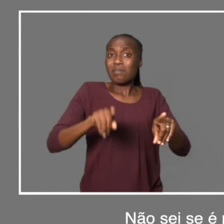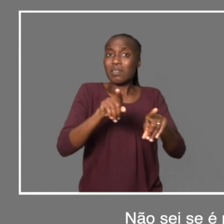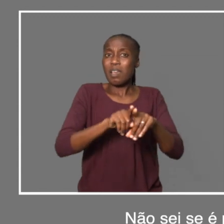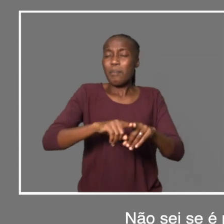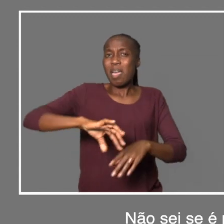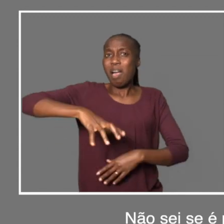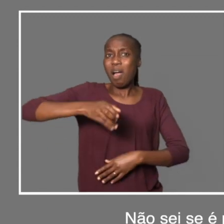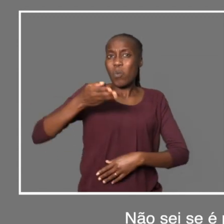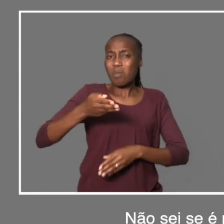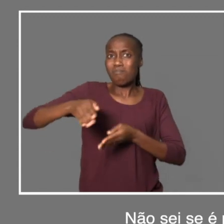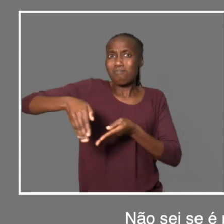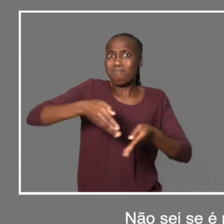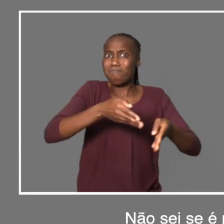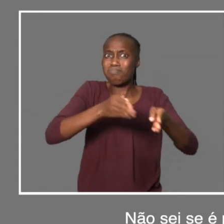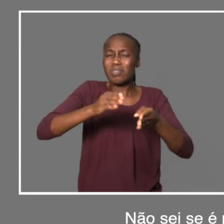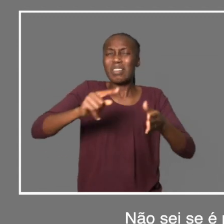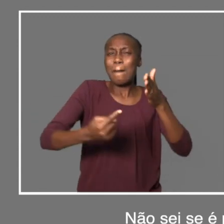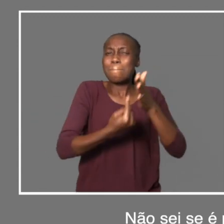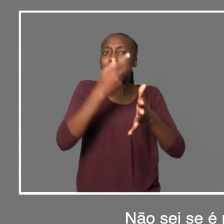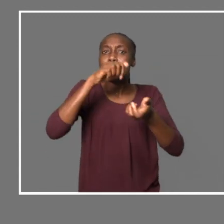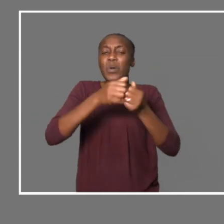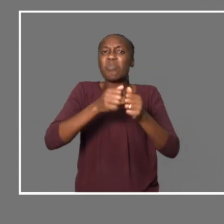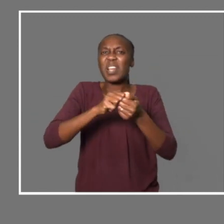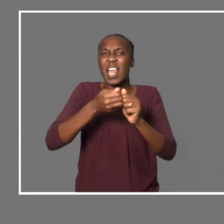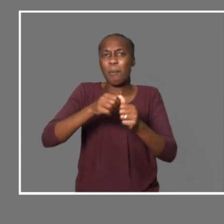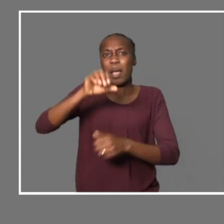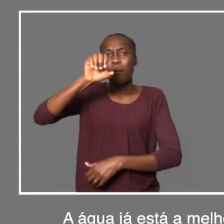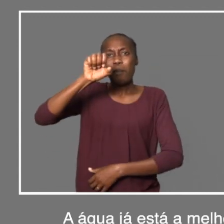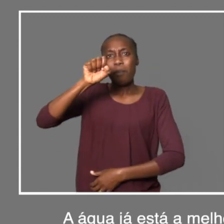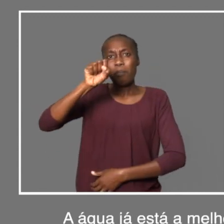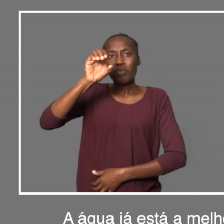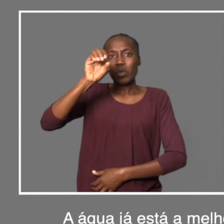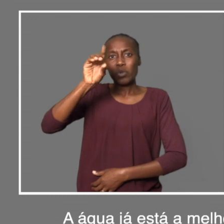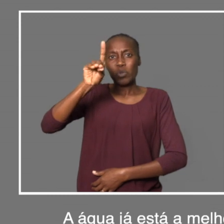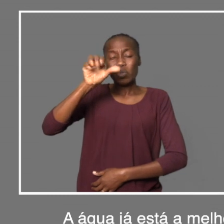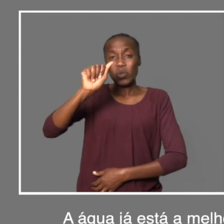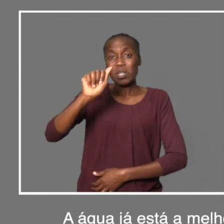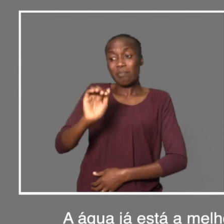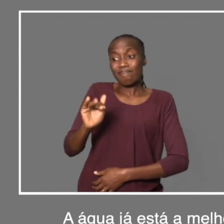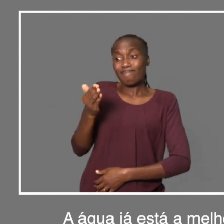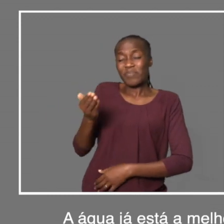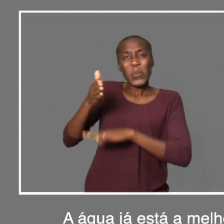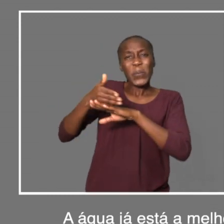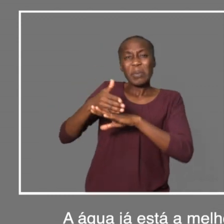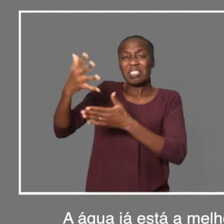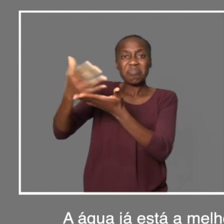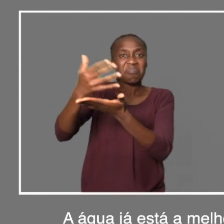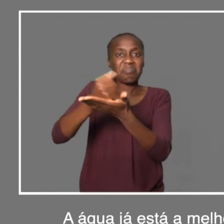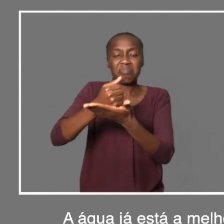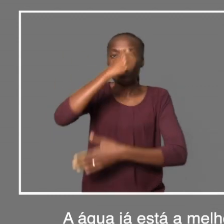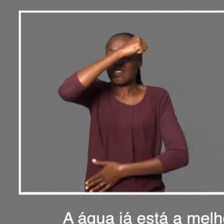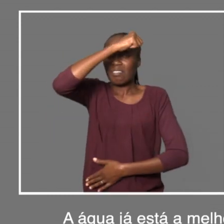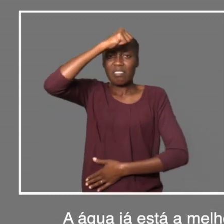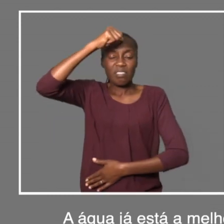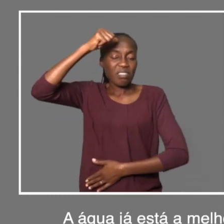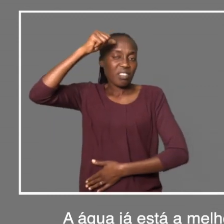tempo que essa água também tinha sujidão mas agora a água está a se melhorar agora o peixe